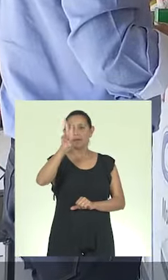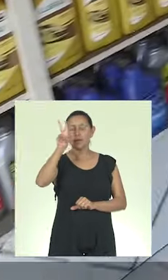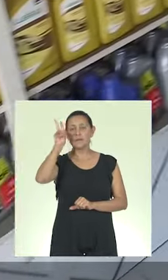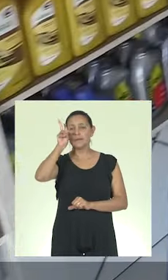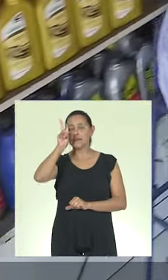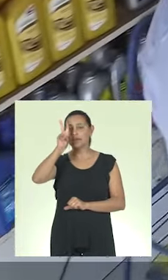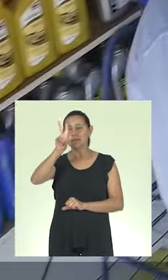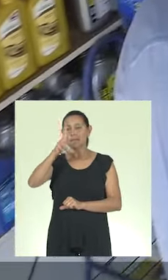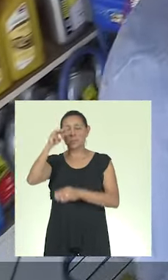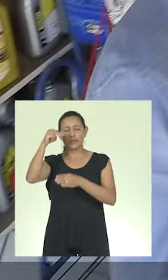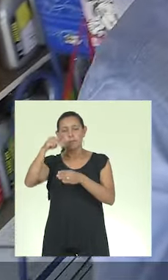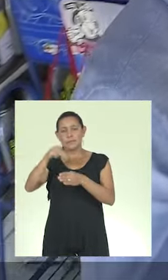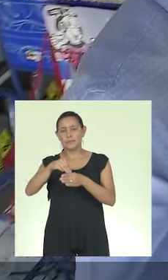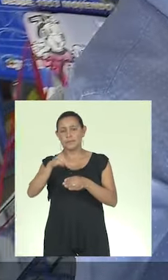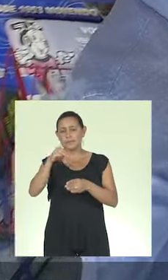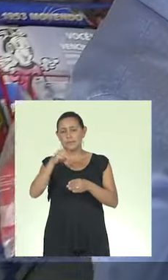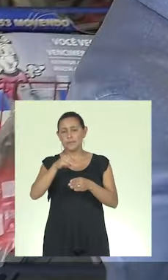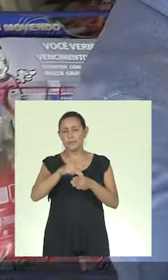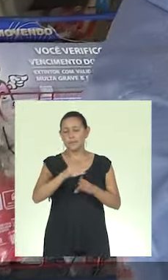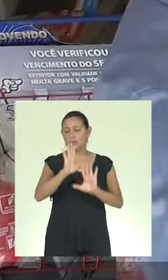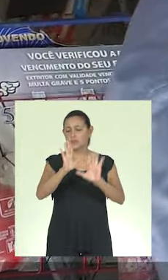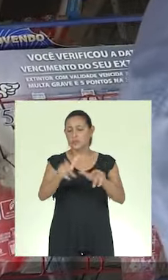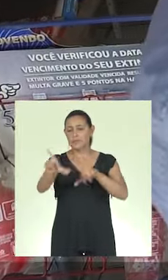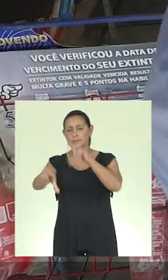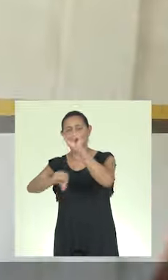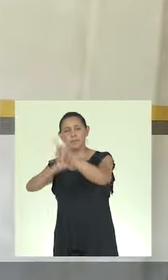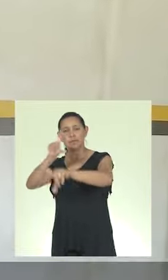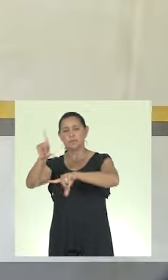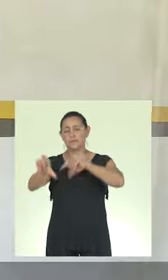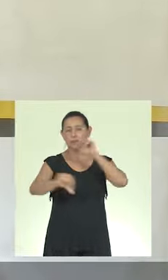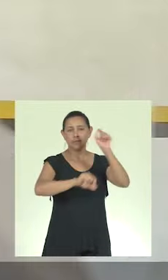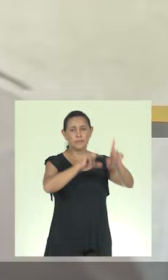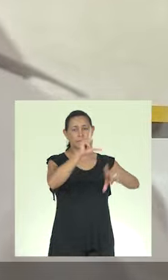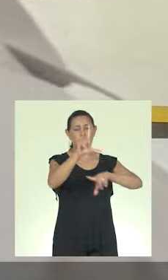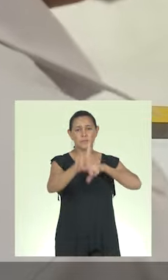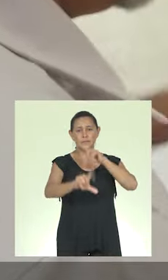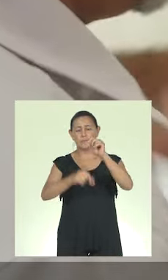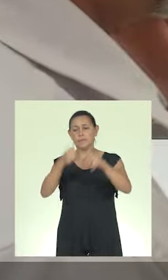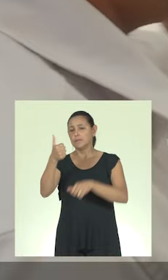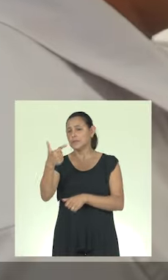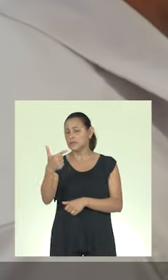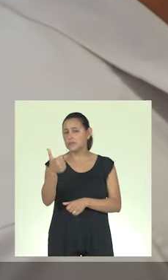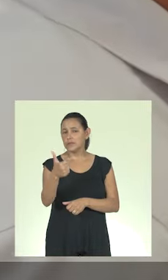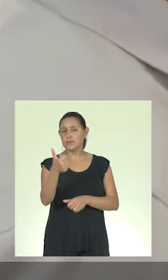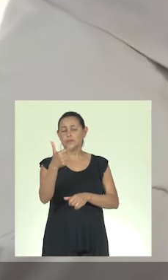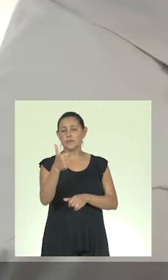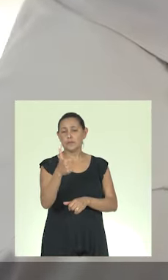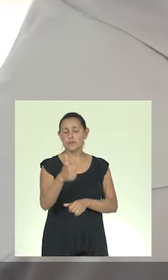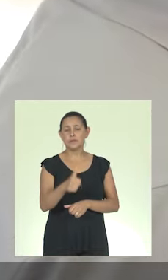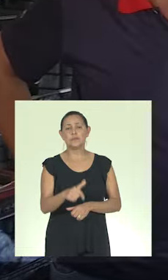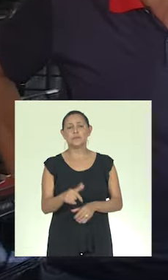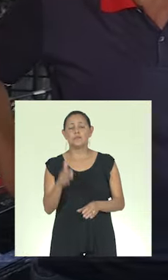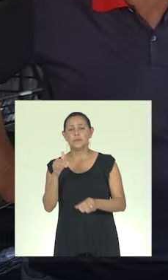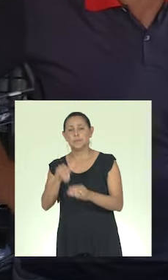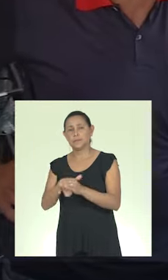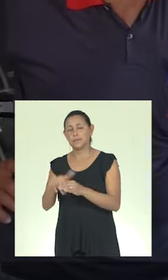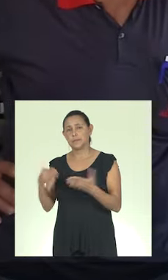já escolheu o 12 da vitória. Votar no 12 e